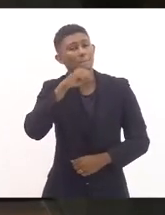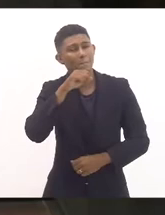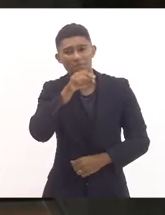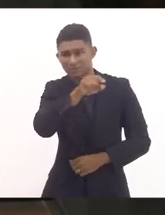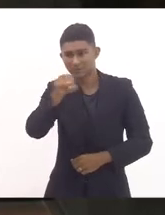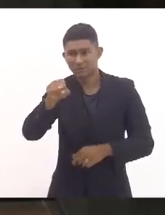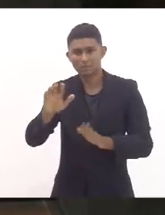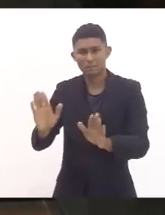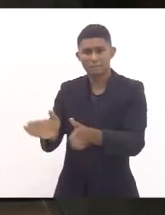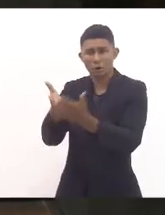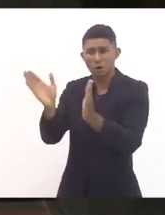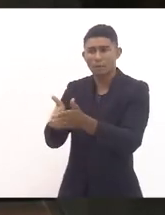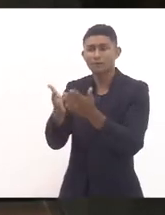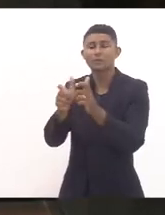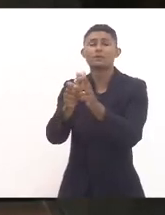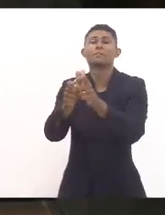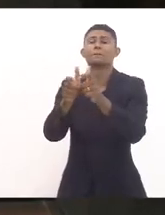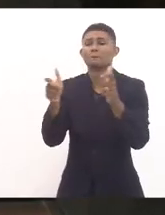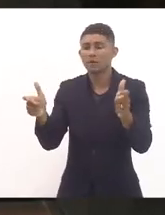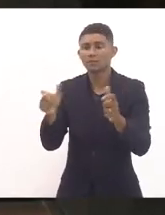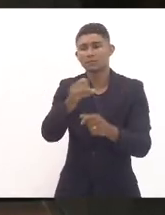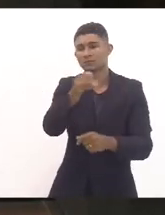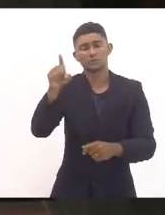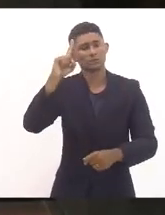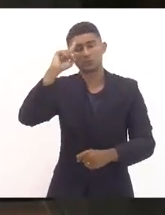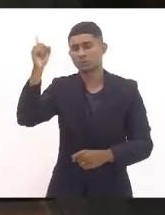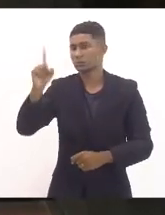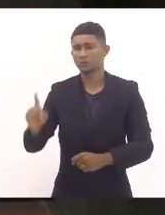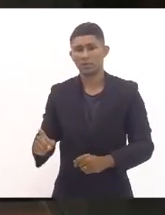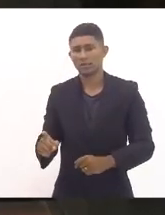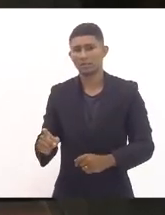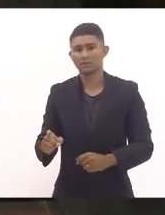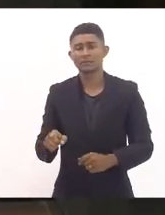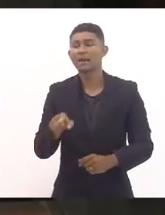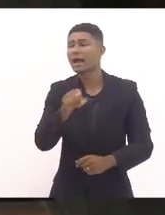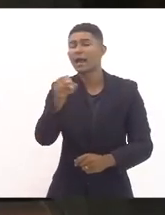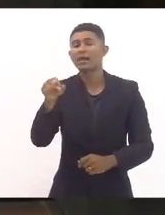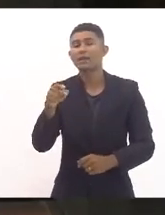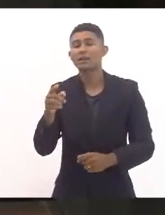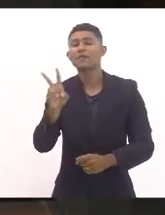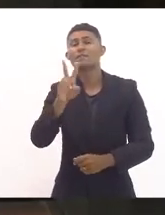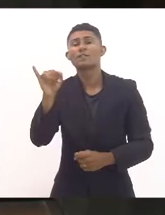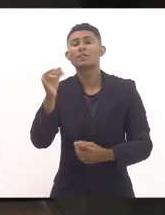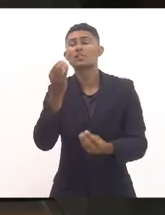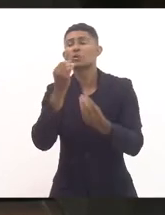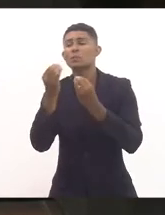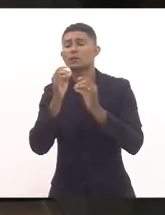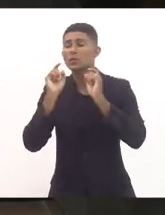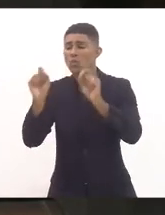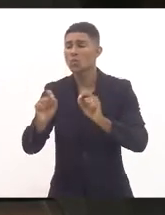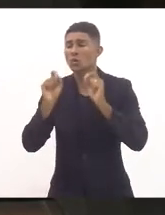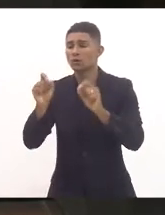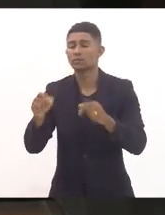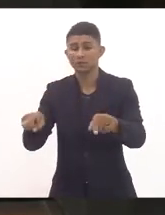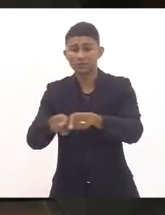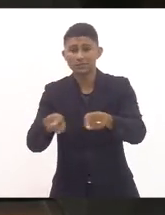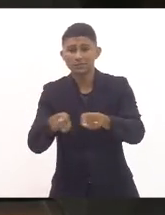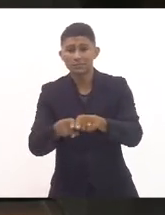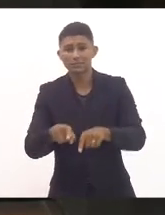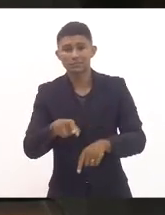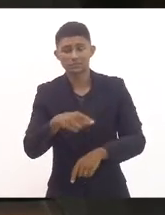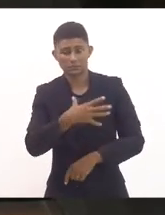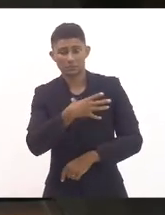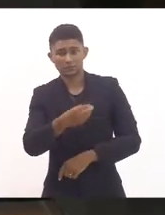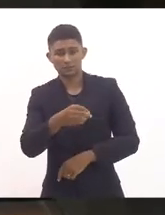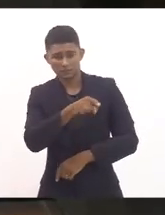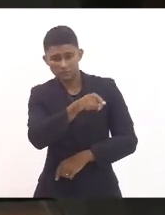são a maioria, sequer sabem o que vão comer, que fará decidir o que